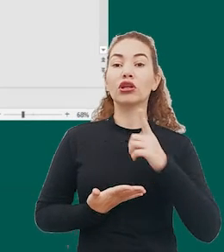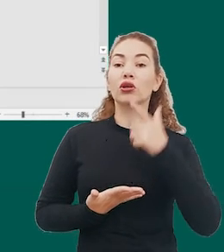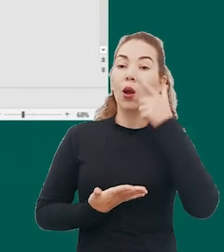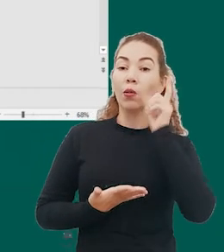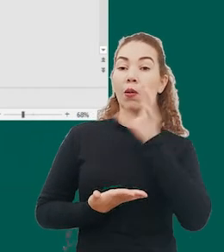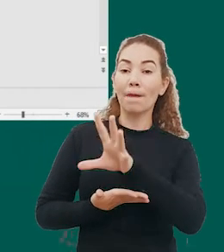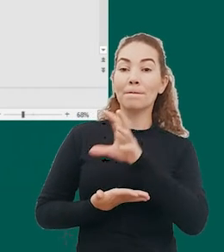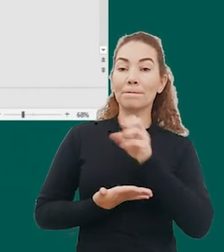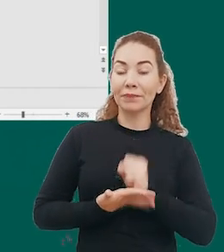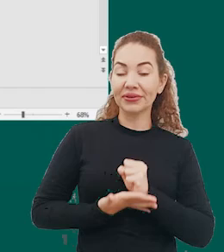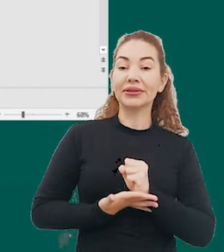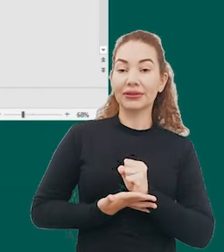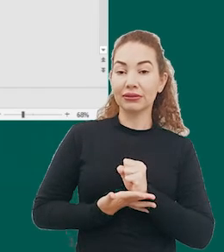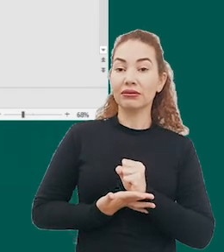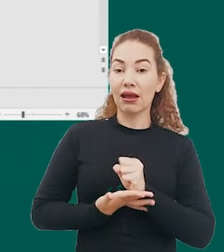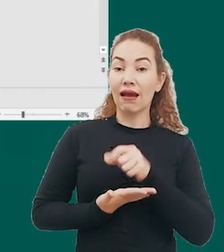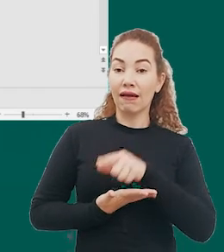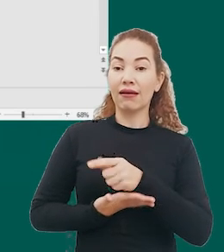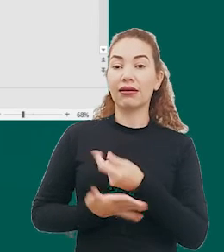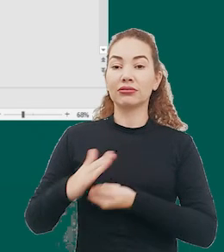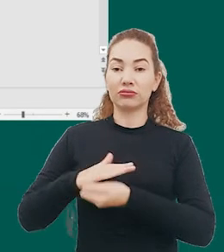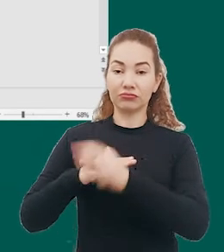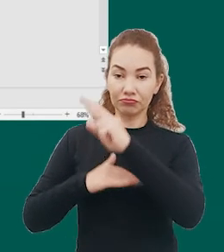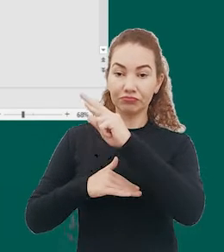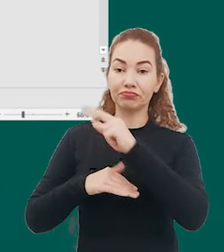resgate desta aplicação.